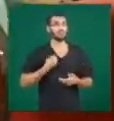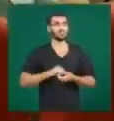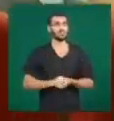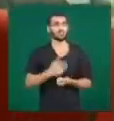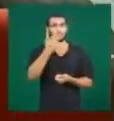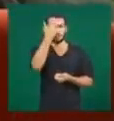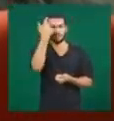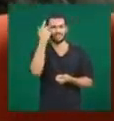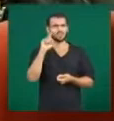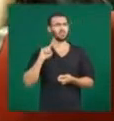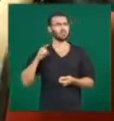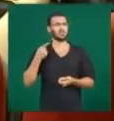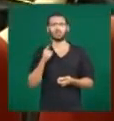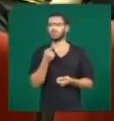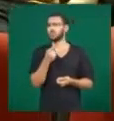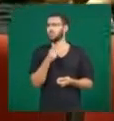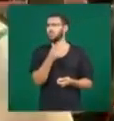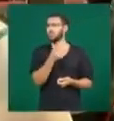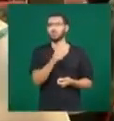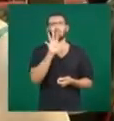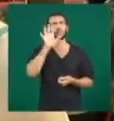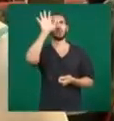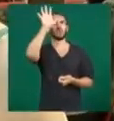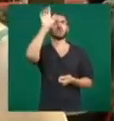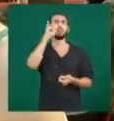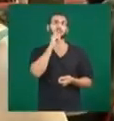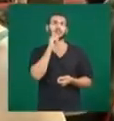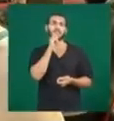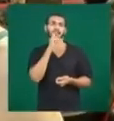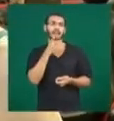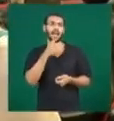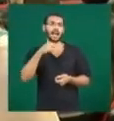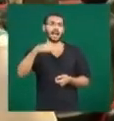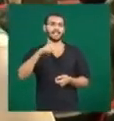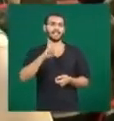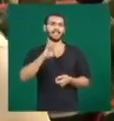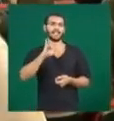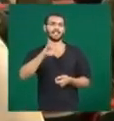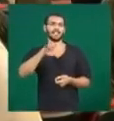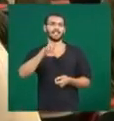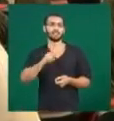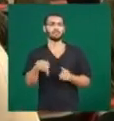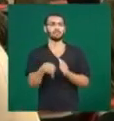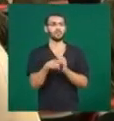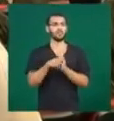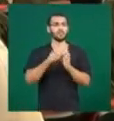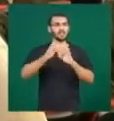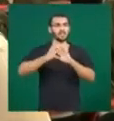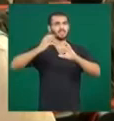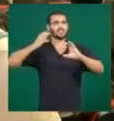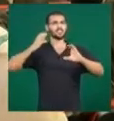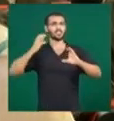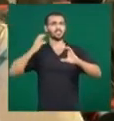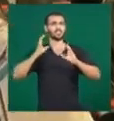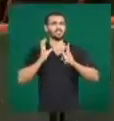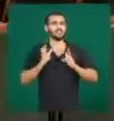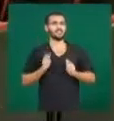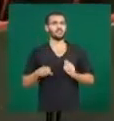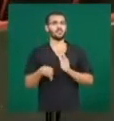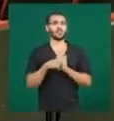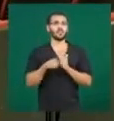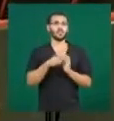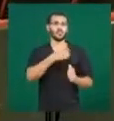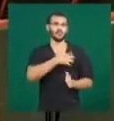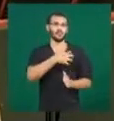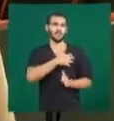que veio de longe só para participar do evento. A Natália estuda Engenharia Sanitária Ambiental na Universidade Federal do Oeste da Bahia. A